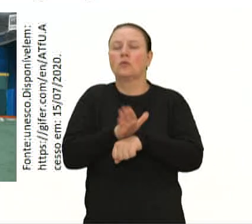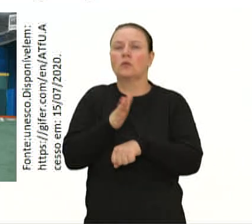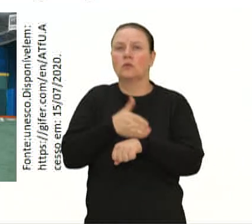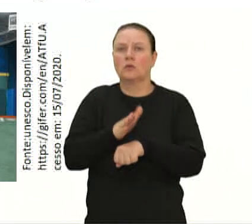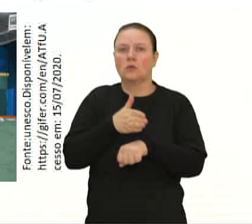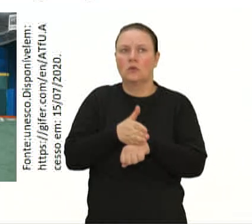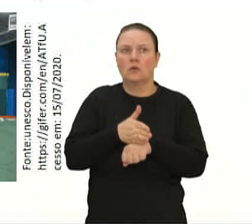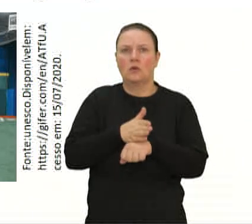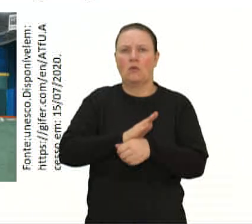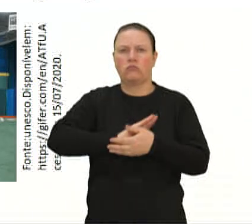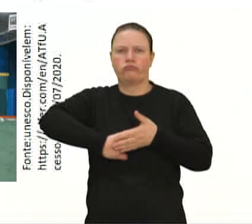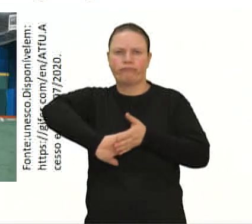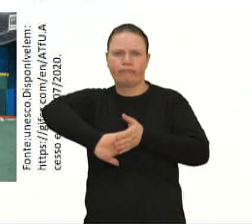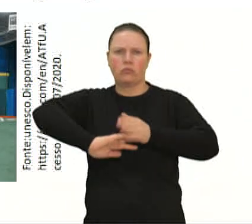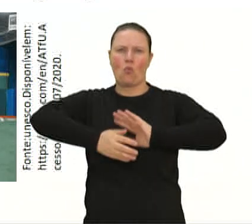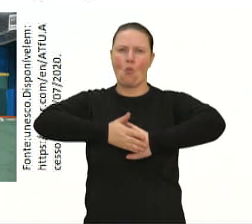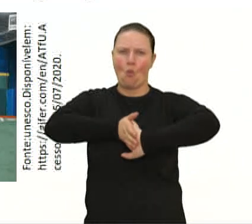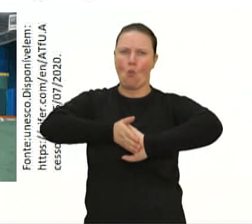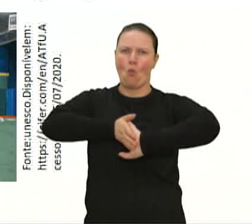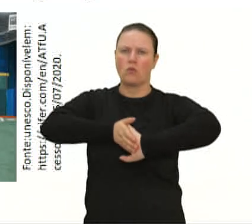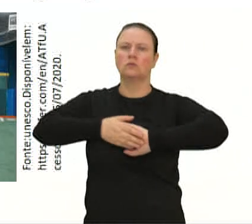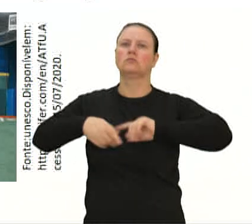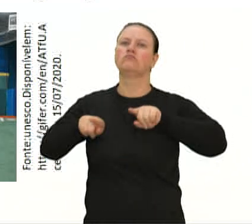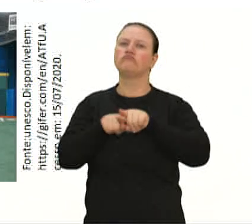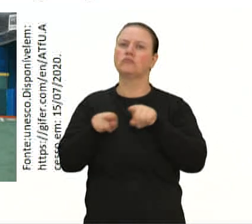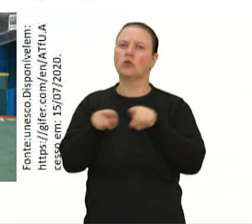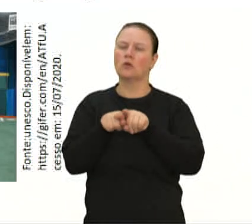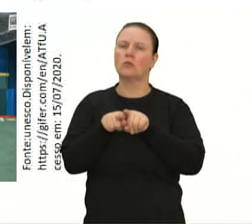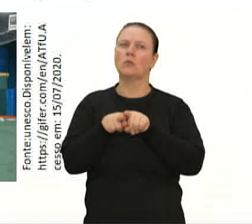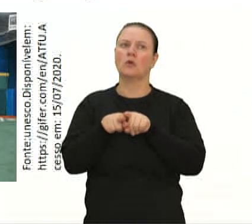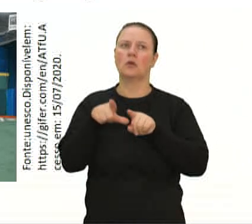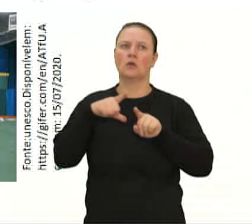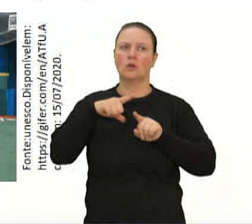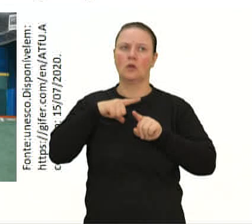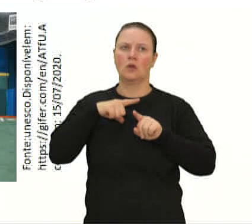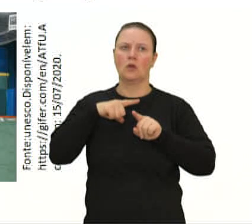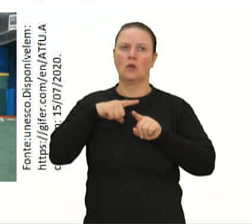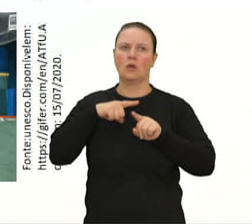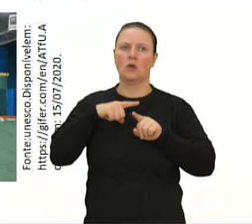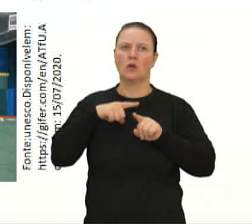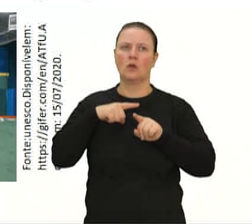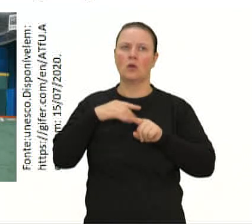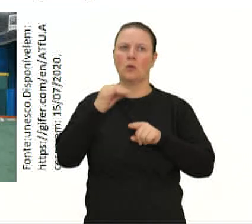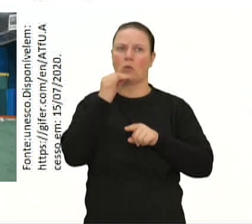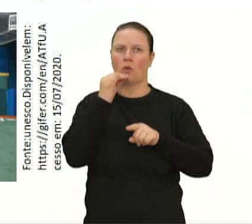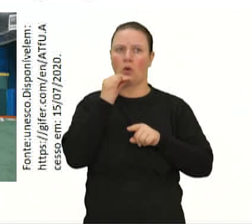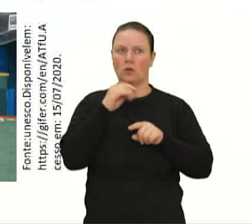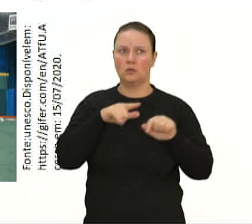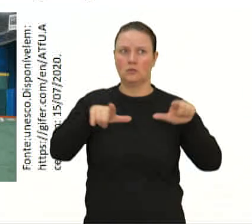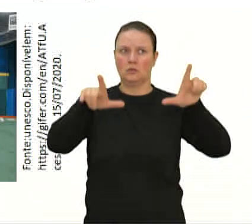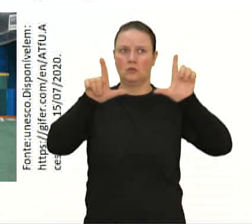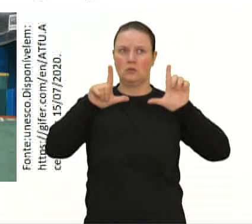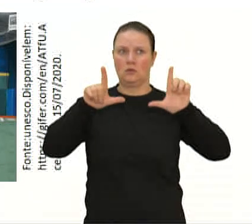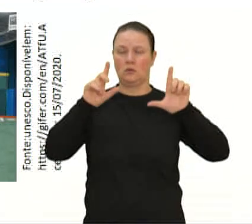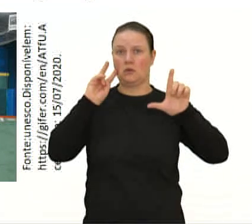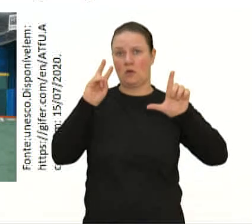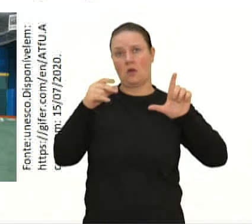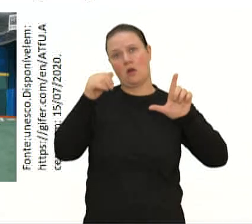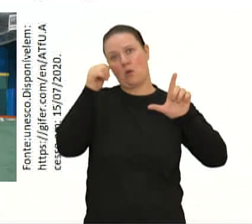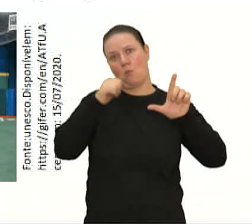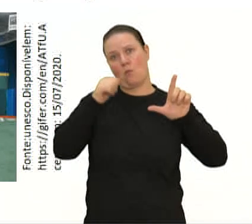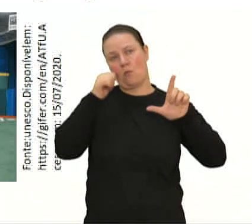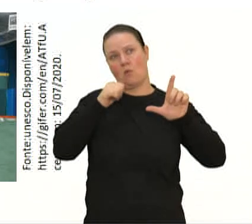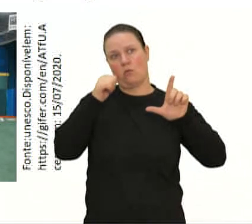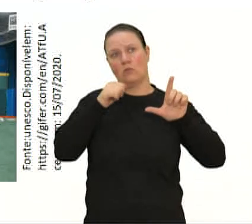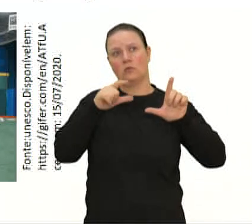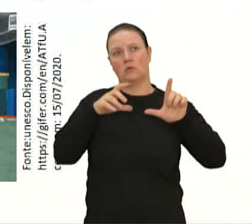ciclo alongamento e encurtamento, como o arremesso de medicine ball. Esse GIF do lado esquerdo, aqui abaixo, nós temos uma